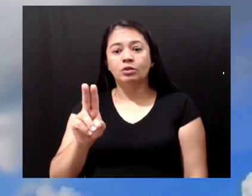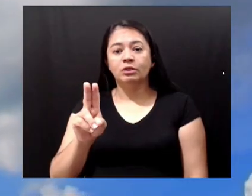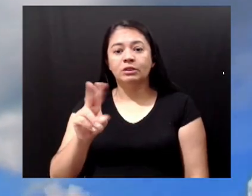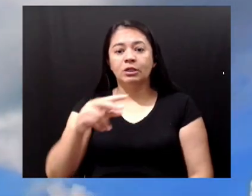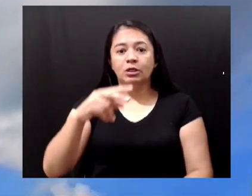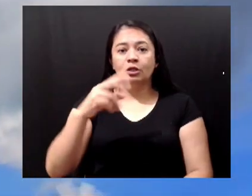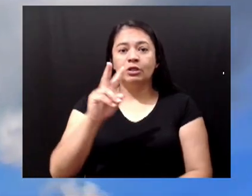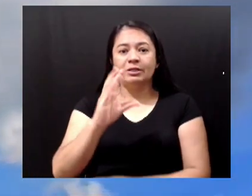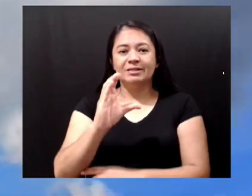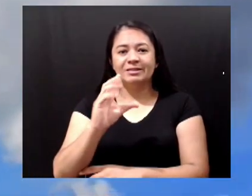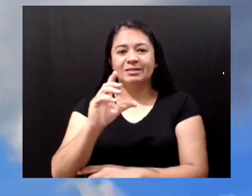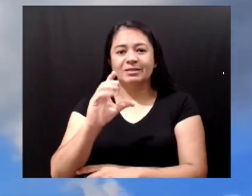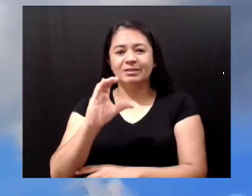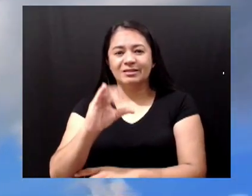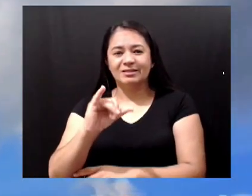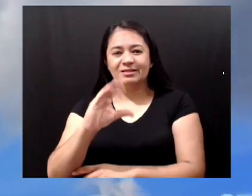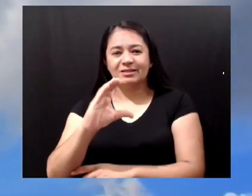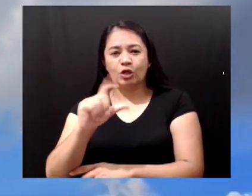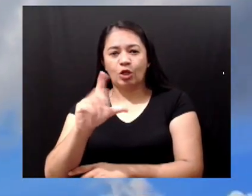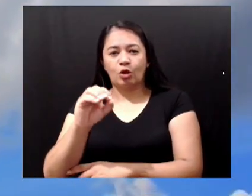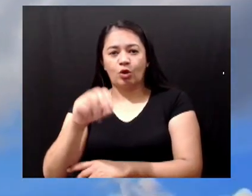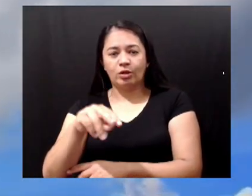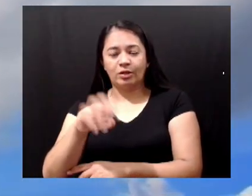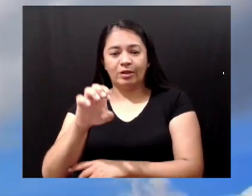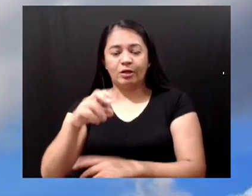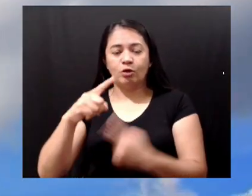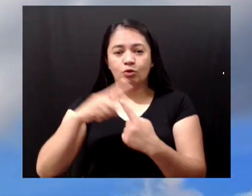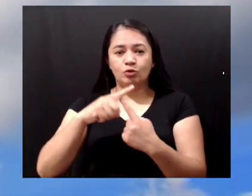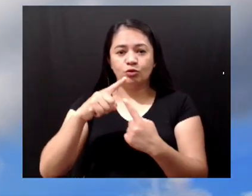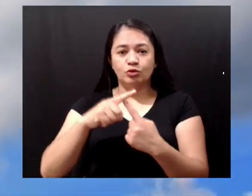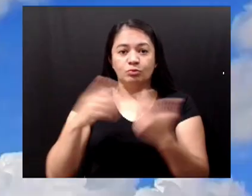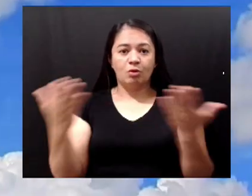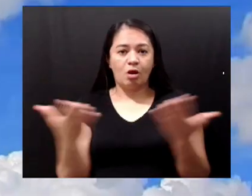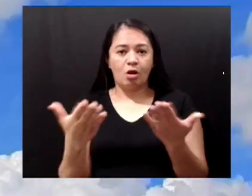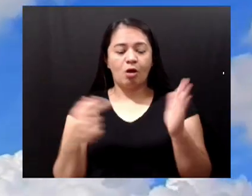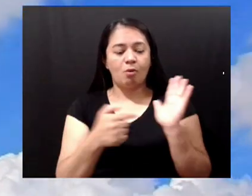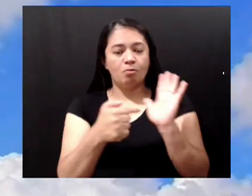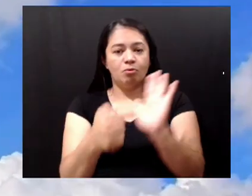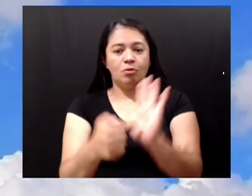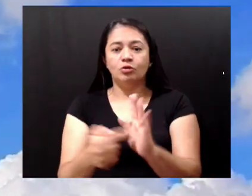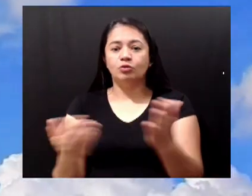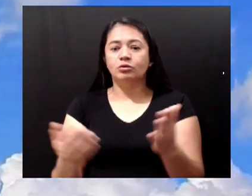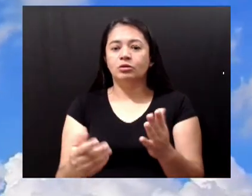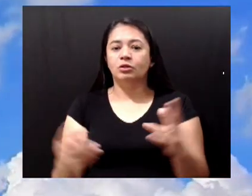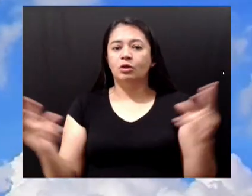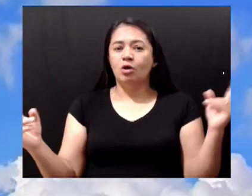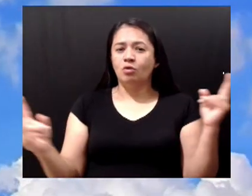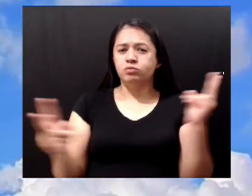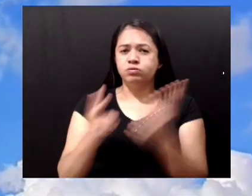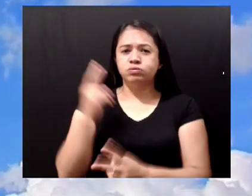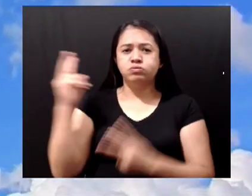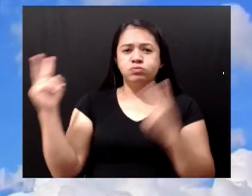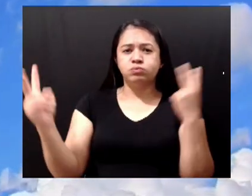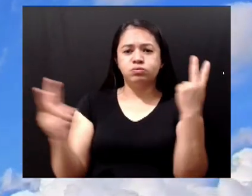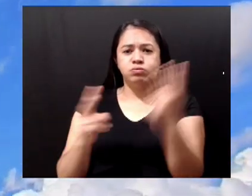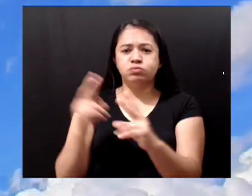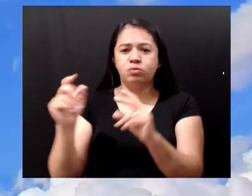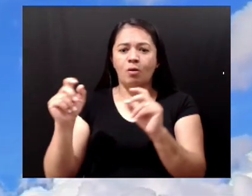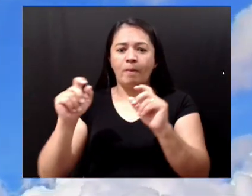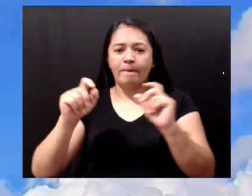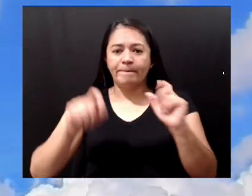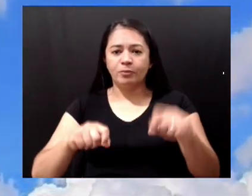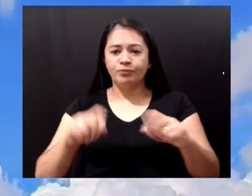extratropical. Os modelos meteorológicos atuais indicam que as rajadas de vento poderão vir com forte intensidade